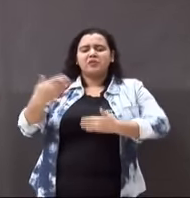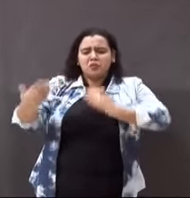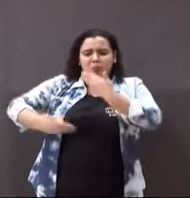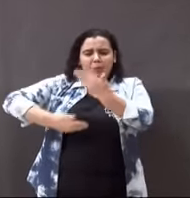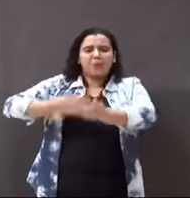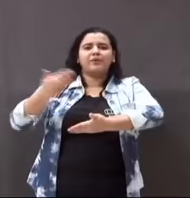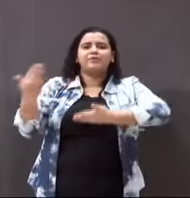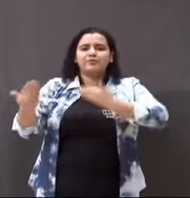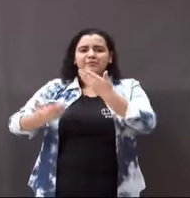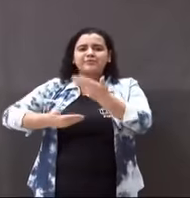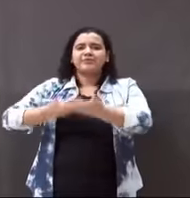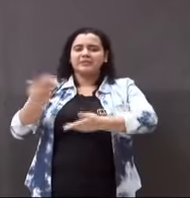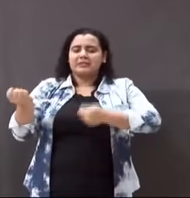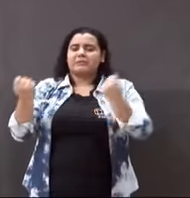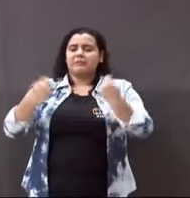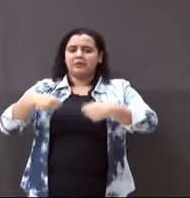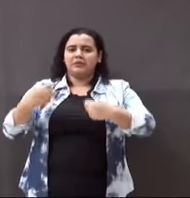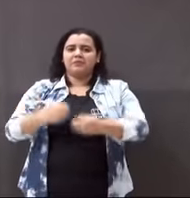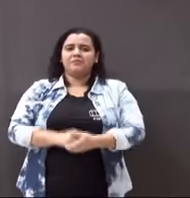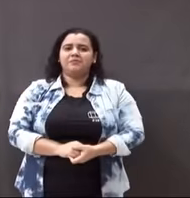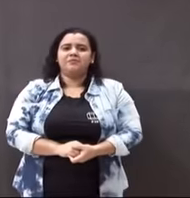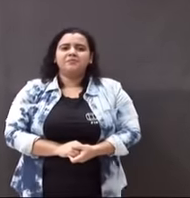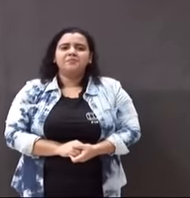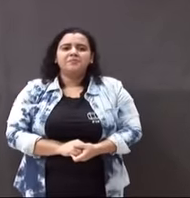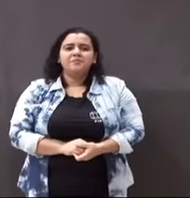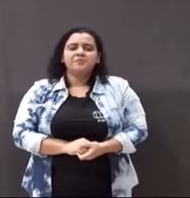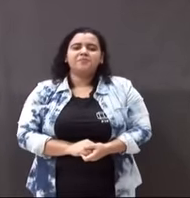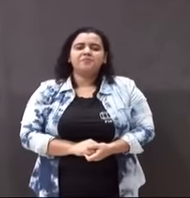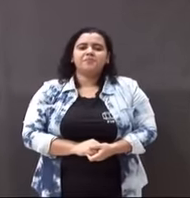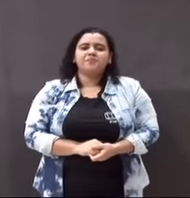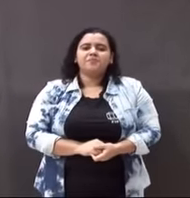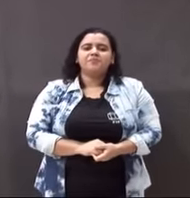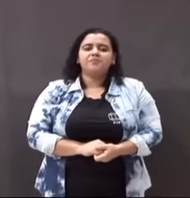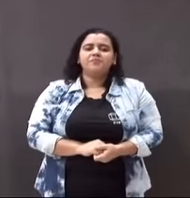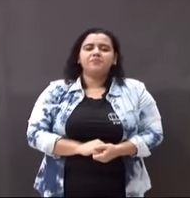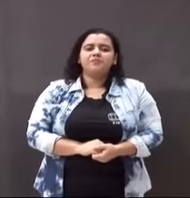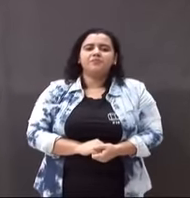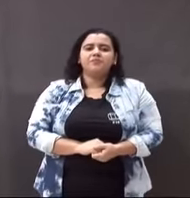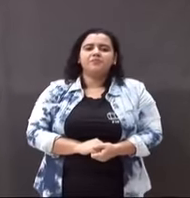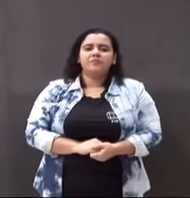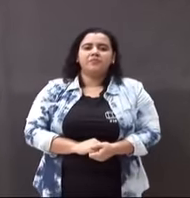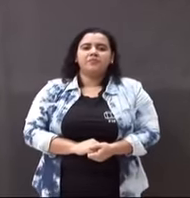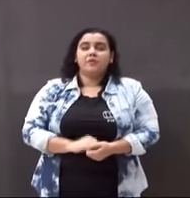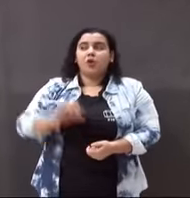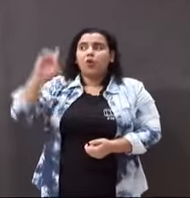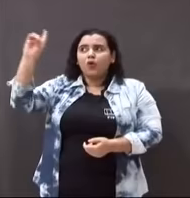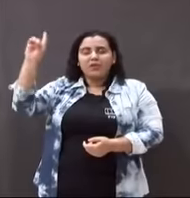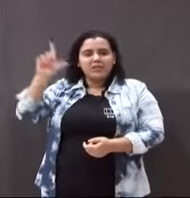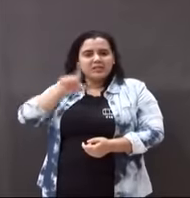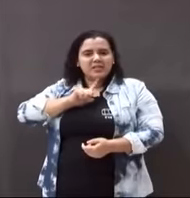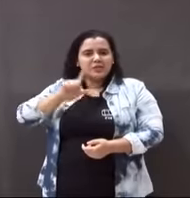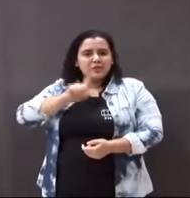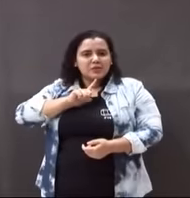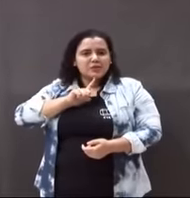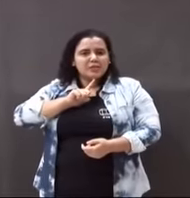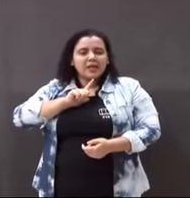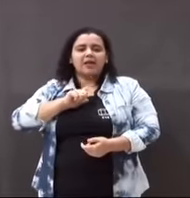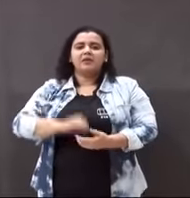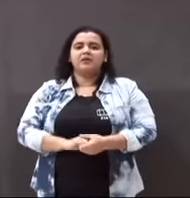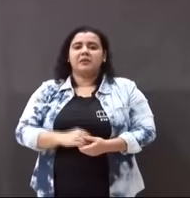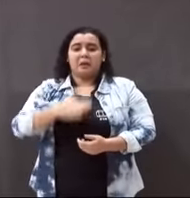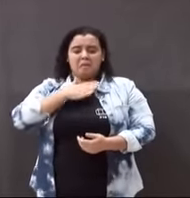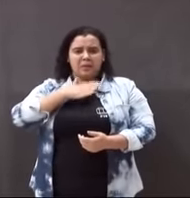mim e eu vou falar, o que Deus está mandando aqui hoje. Tem para mim, tem para Gleison, tem